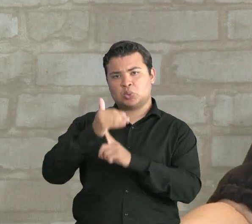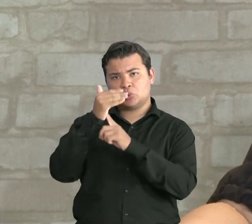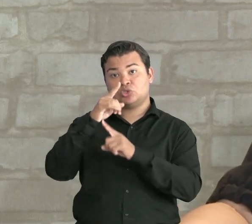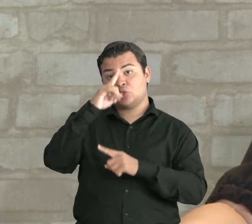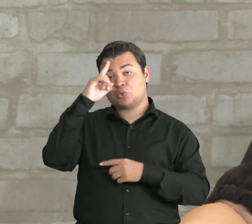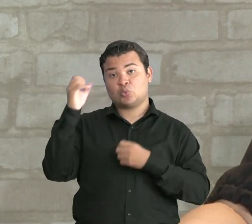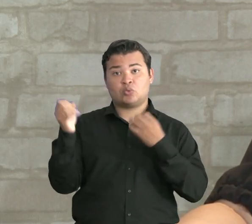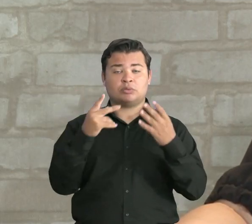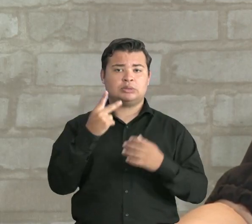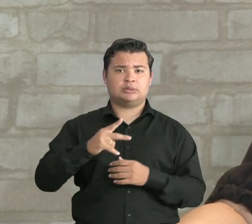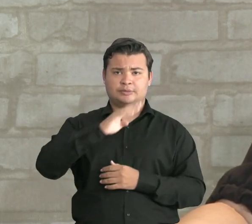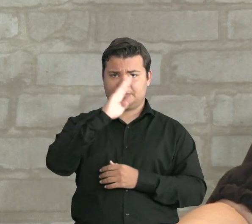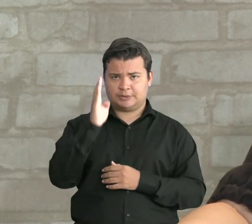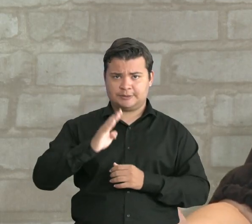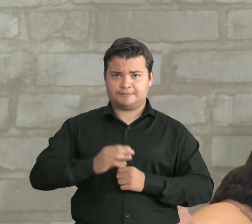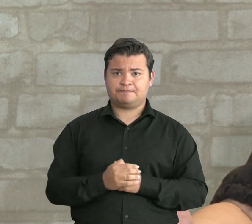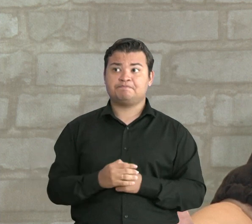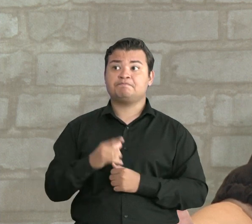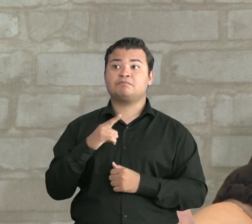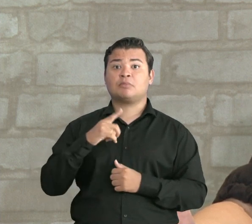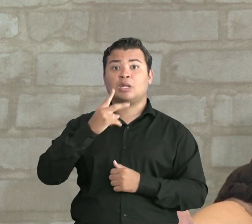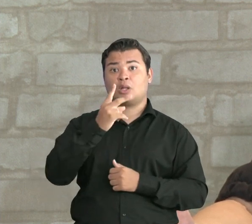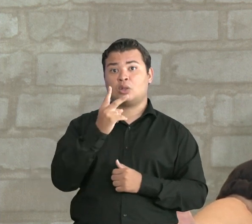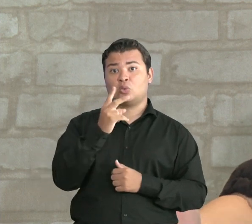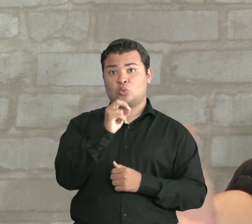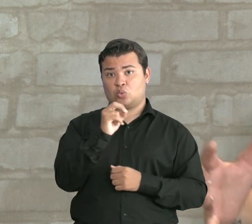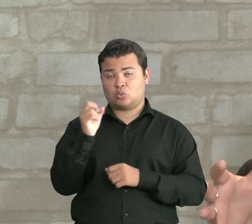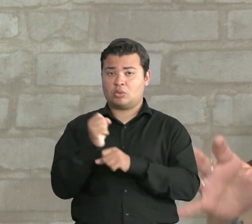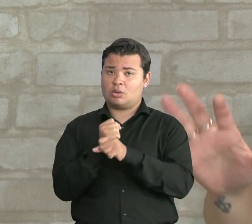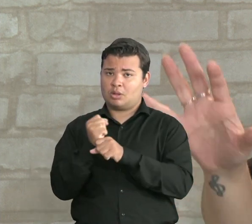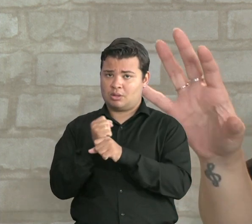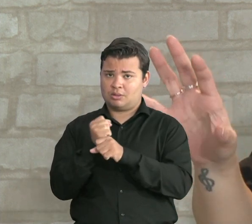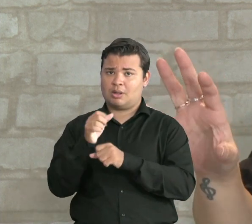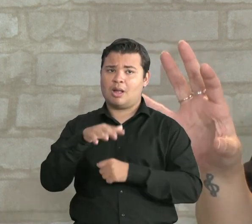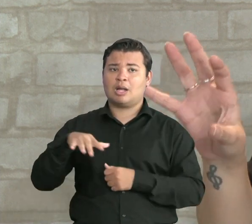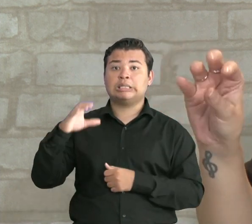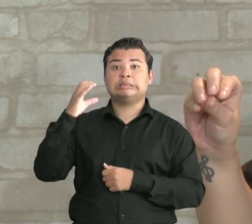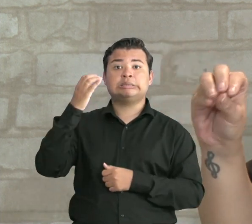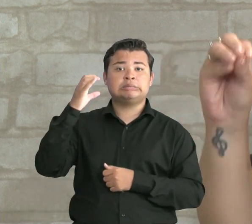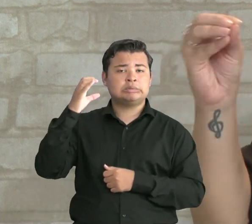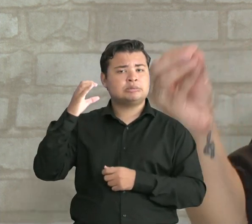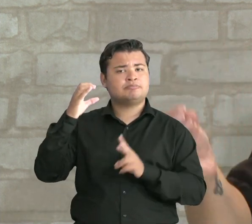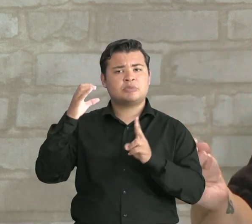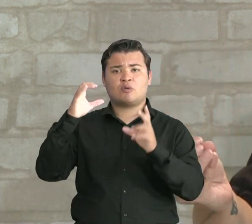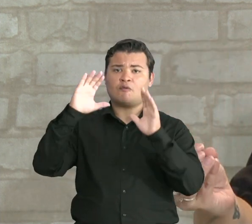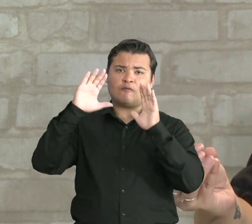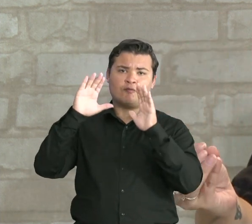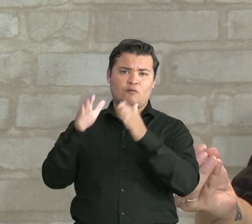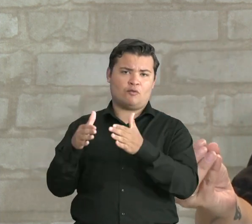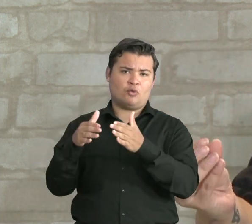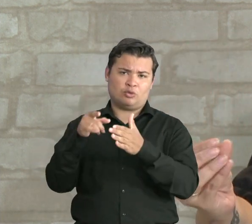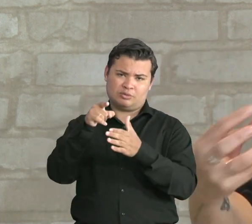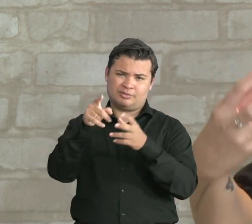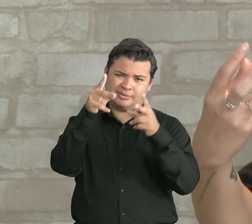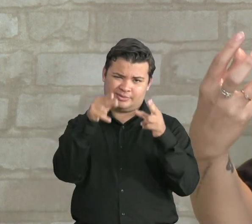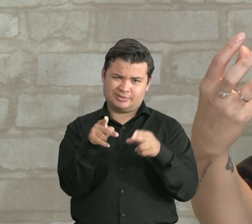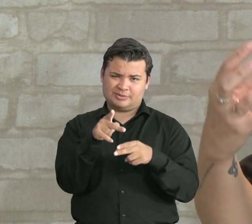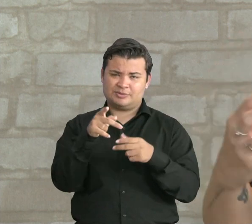São 200 anos de uma ciência que se baseou, a maior parte, nesse local que a senhora colocou,